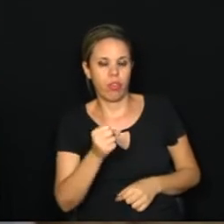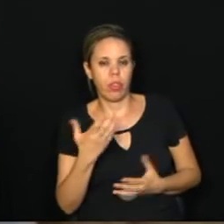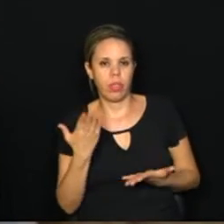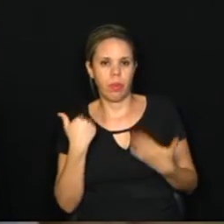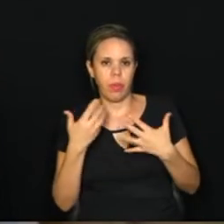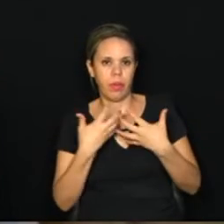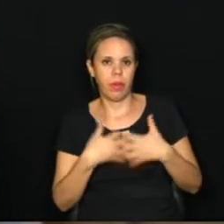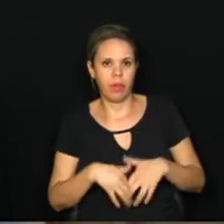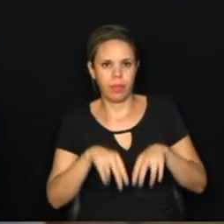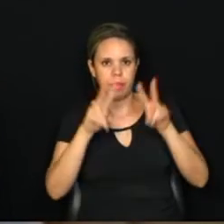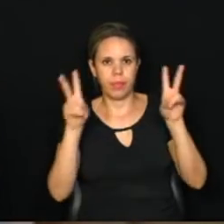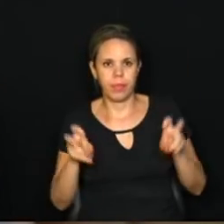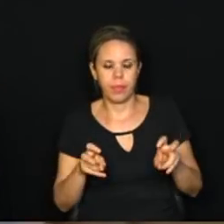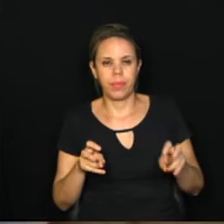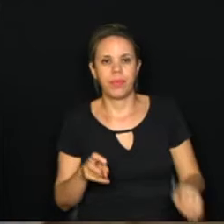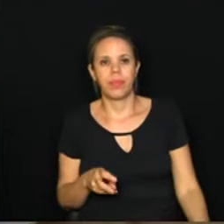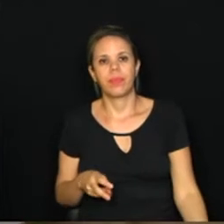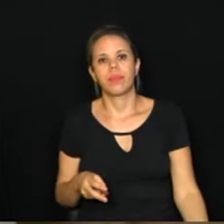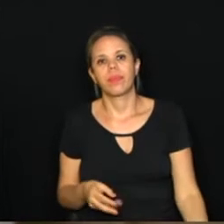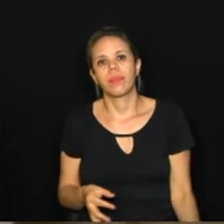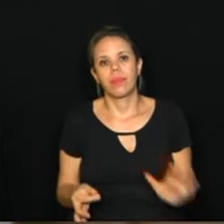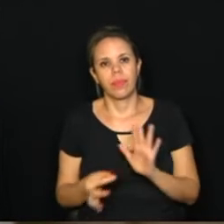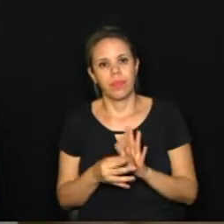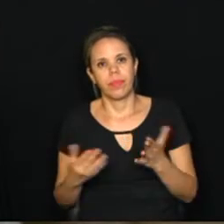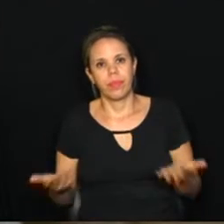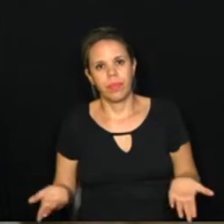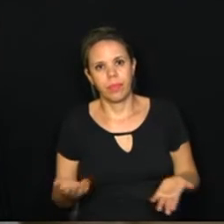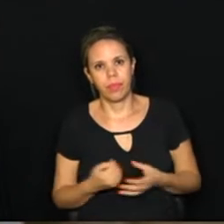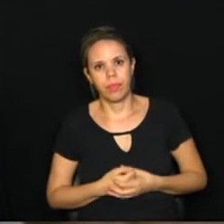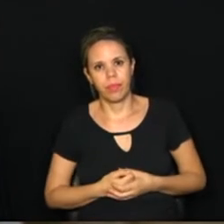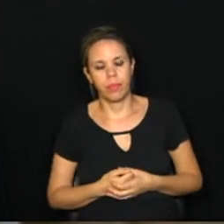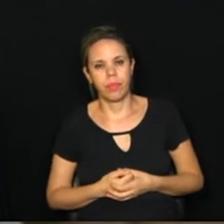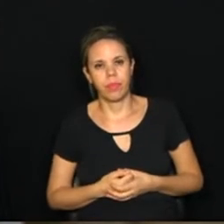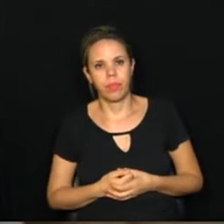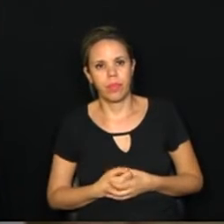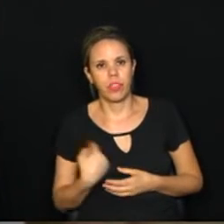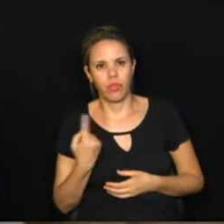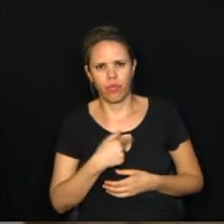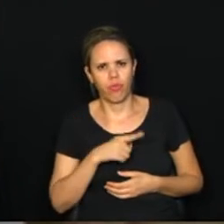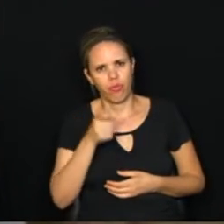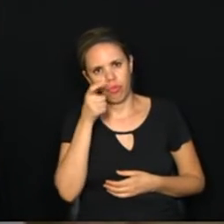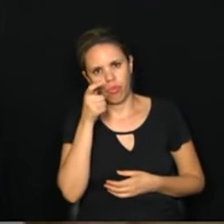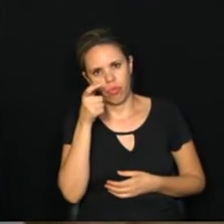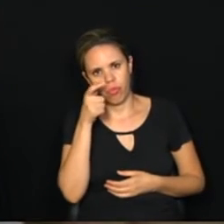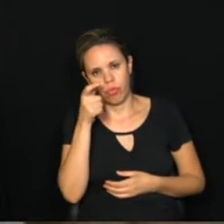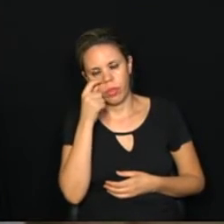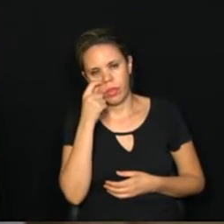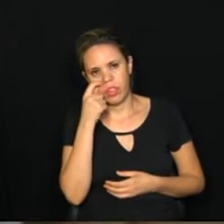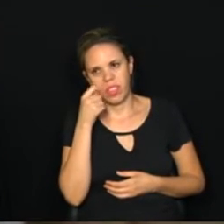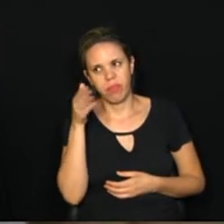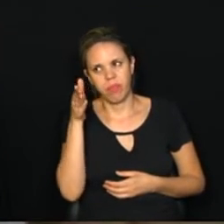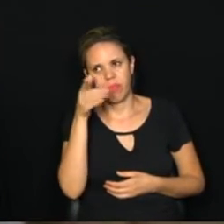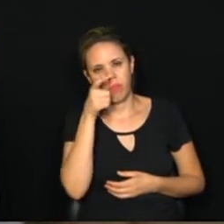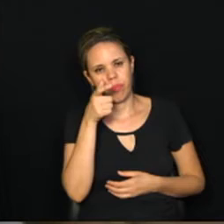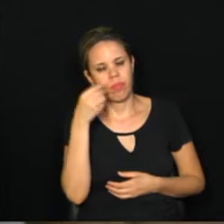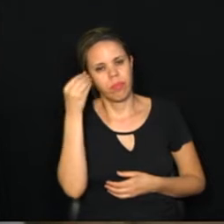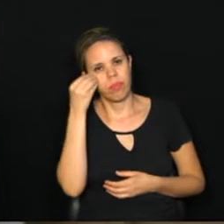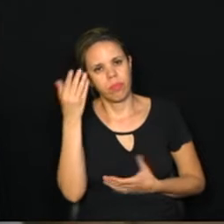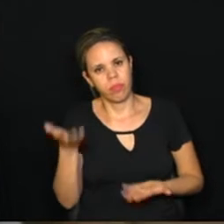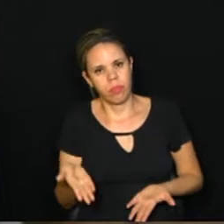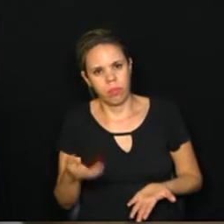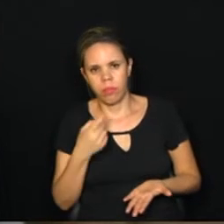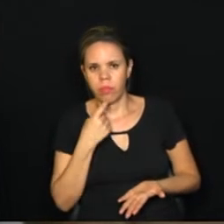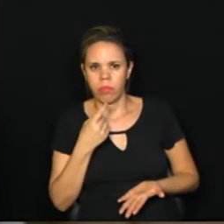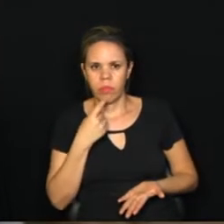debates sobre esse ponto, né, Rossini? Mas o que a gente tem visto, e a gente aqui em